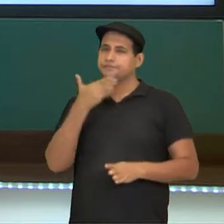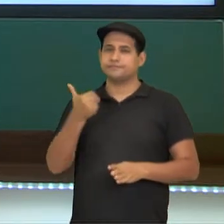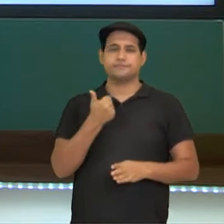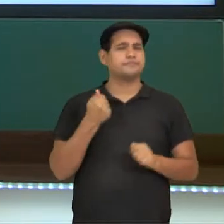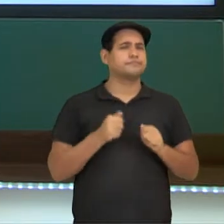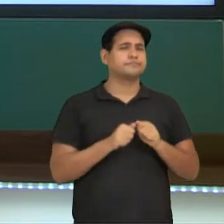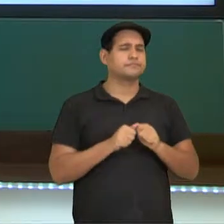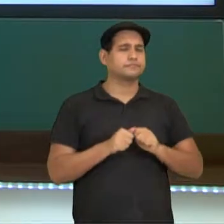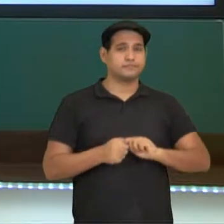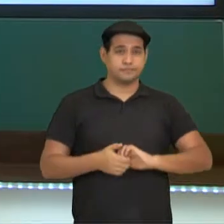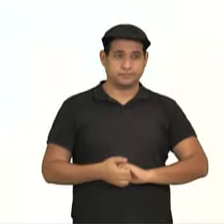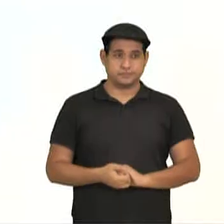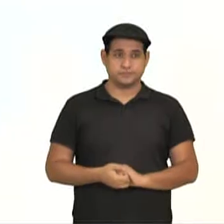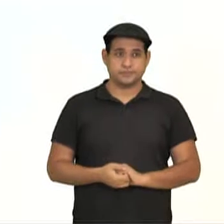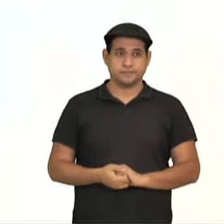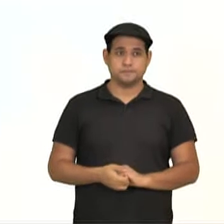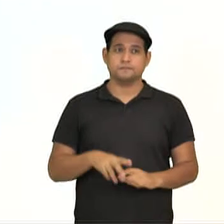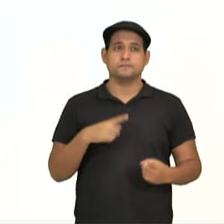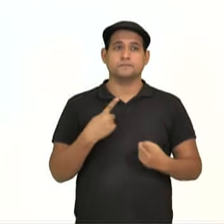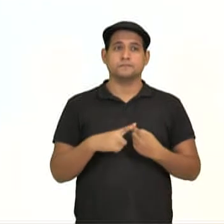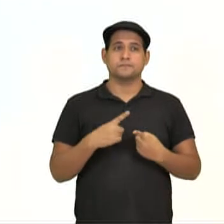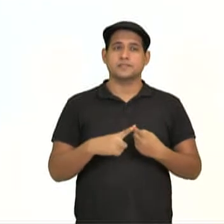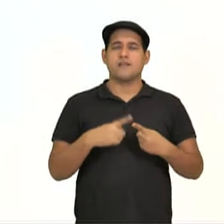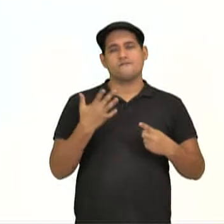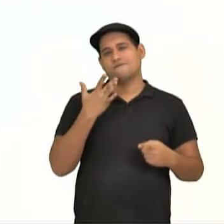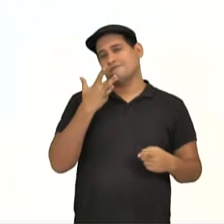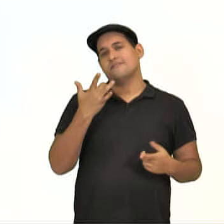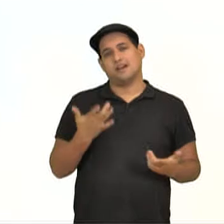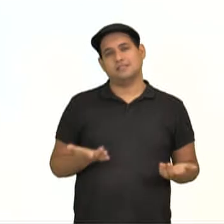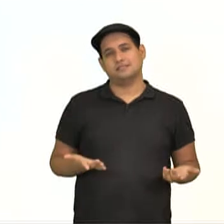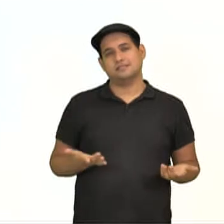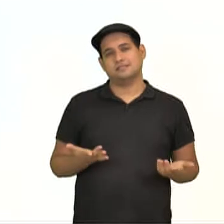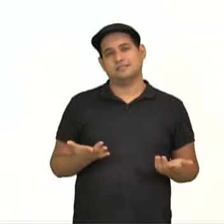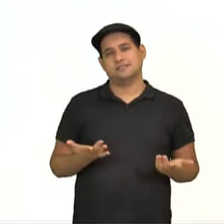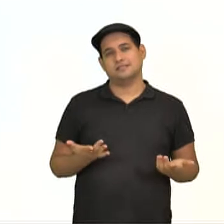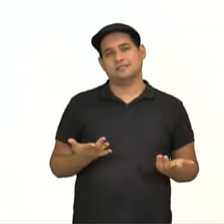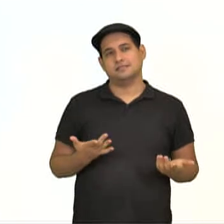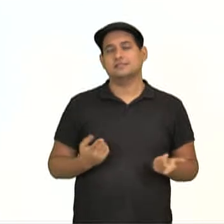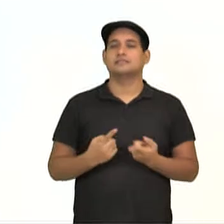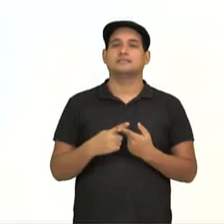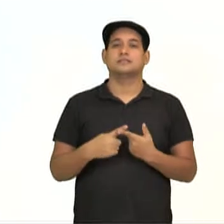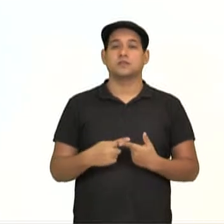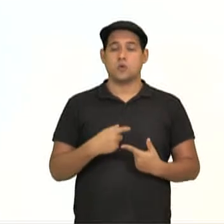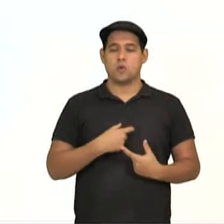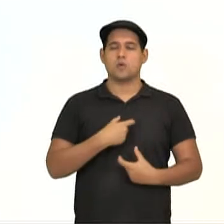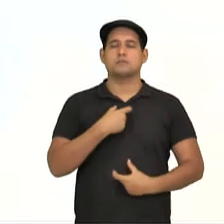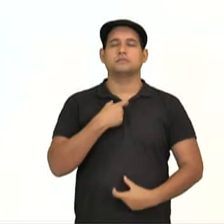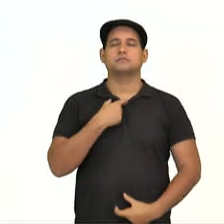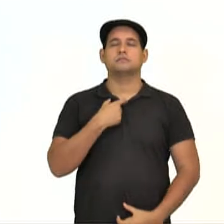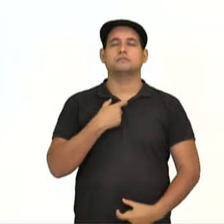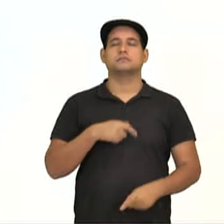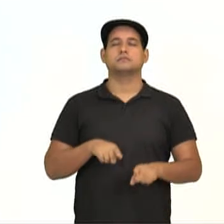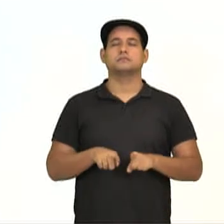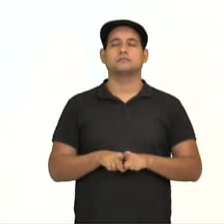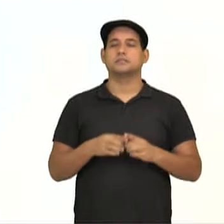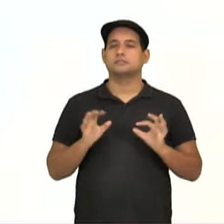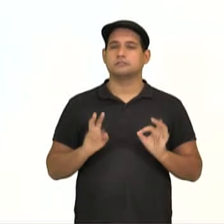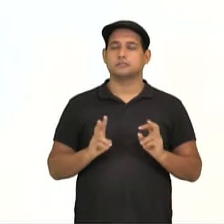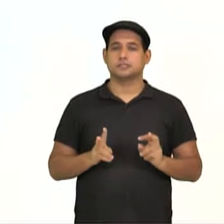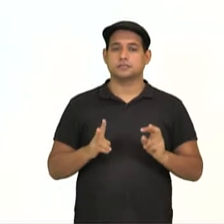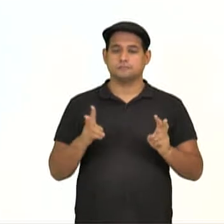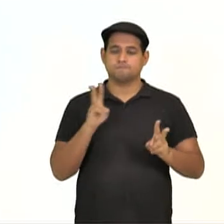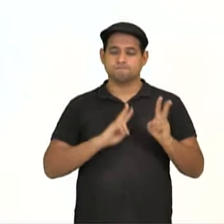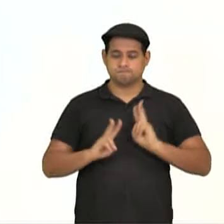dessa forma? Por ser considerada a mais fácil, apesar do corpo estar em repouso, ele continua em